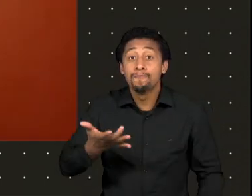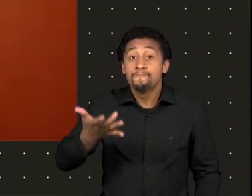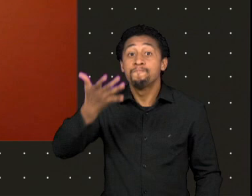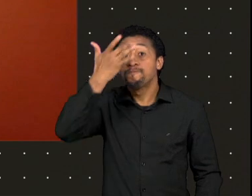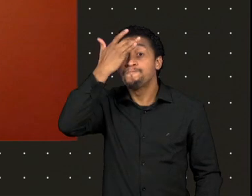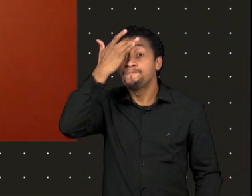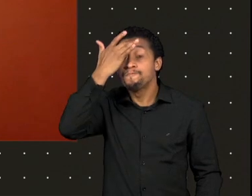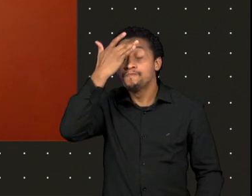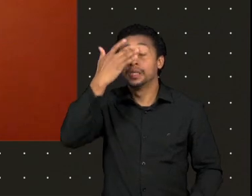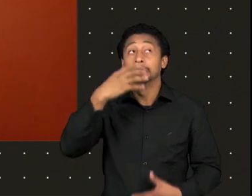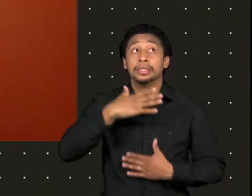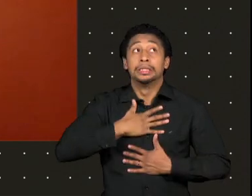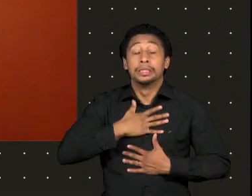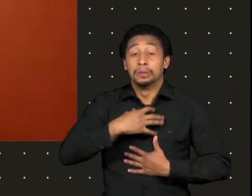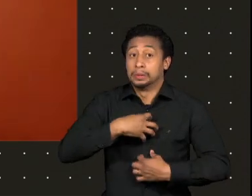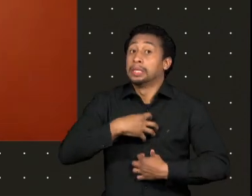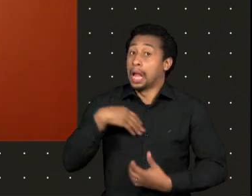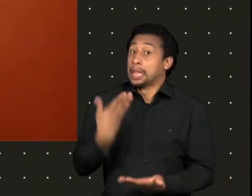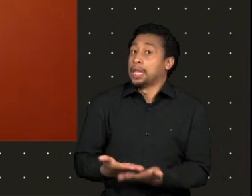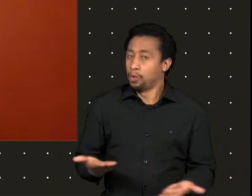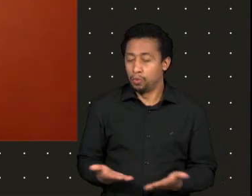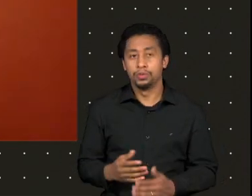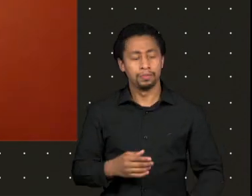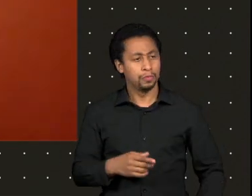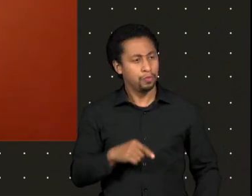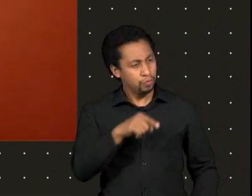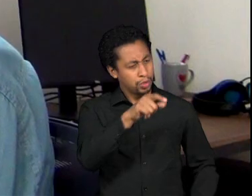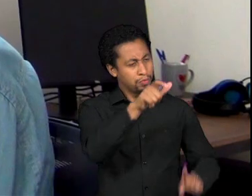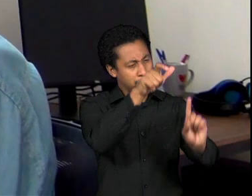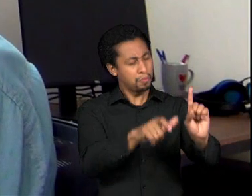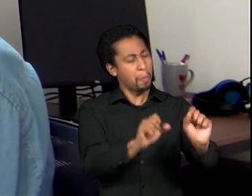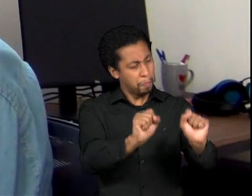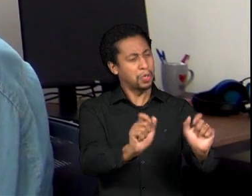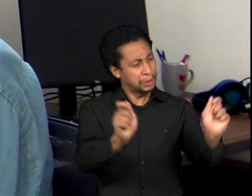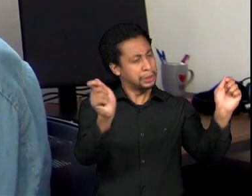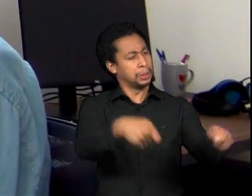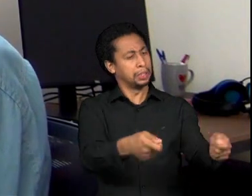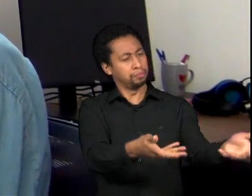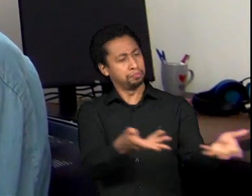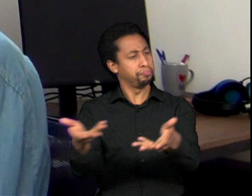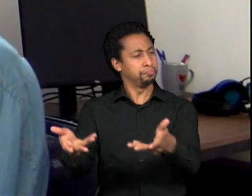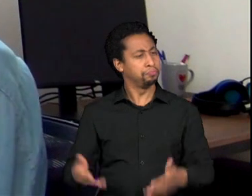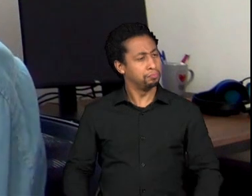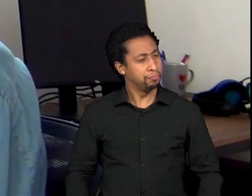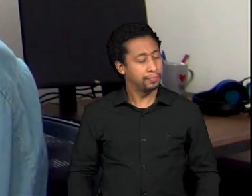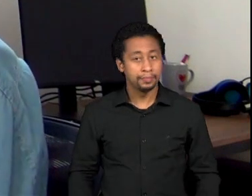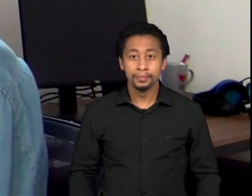repercute dentro de mim. Seja você mesmo. Seja você mesmo.